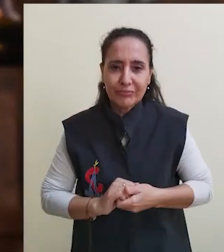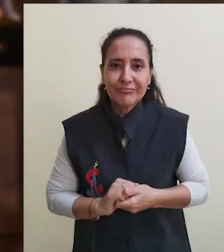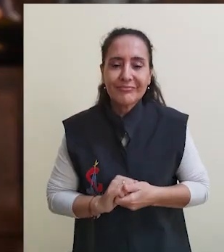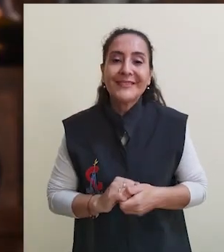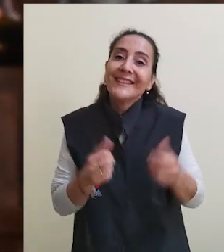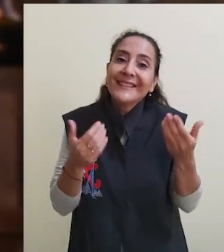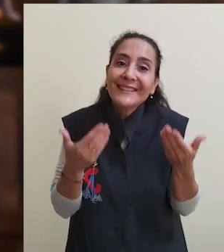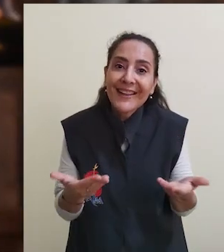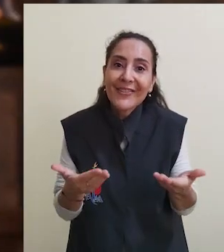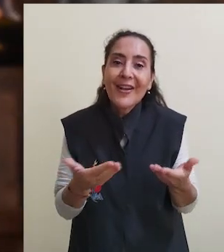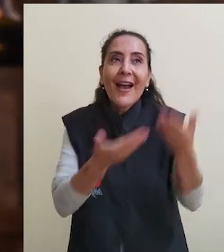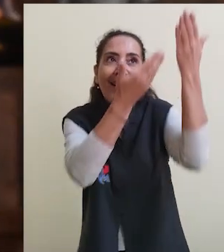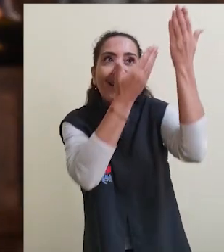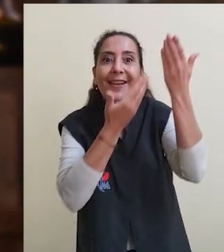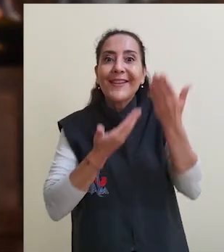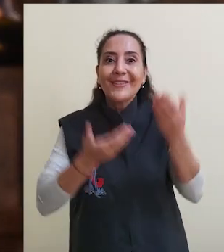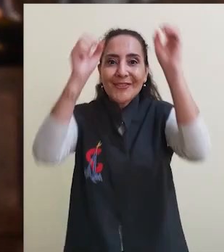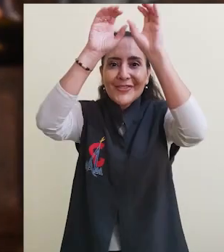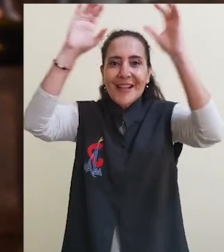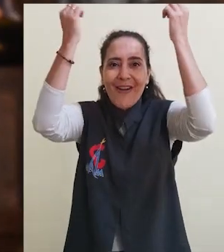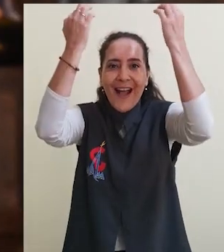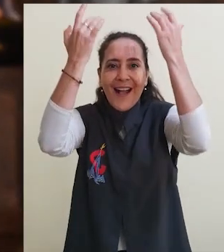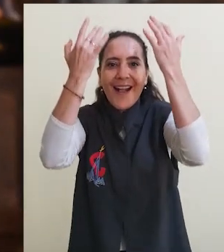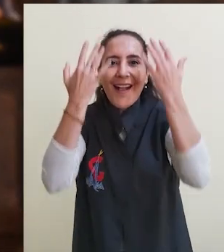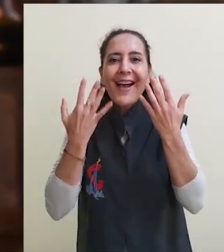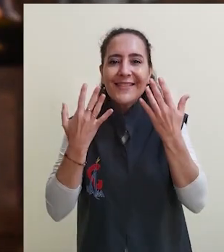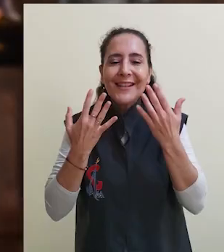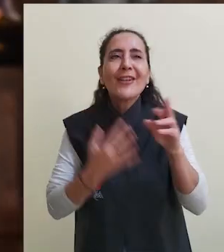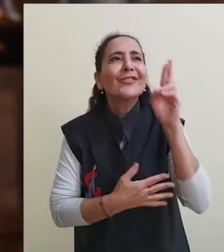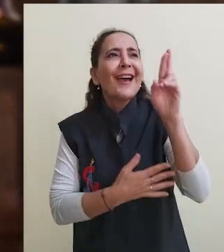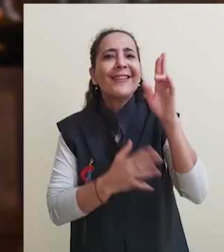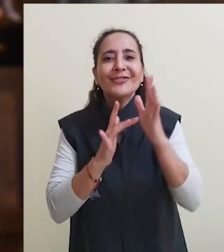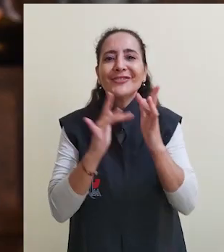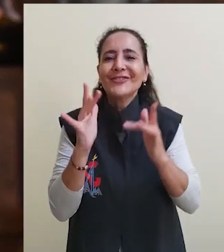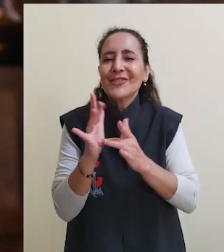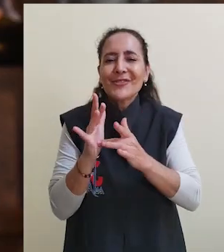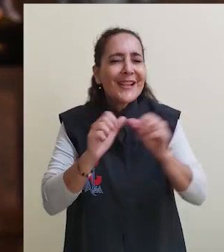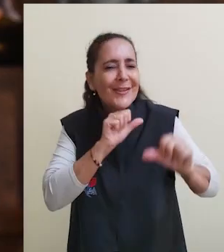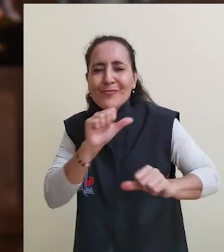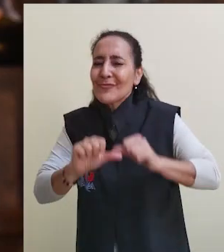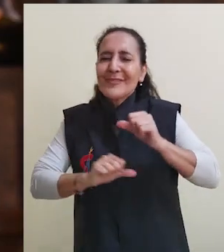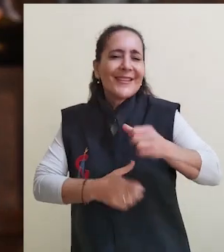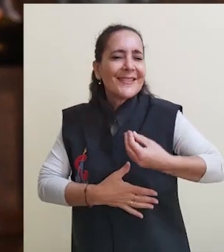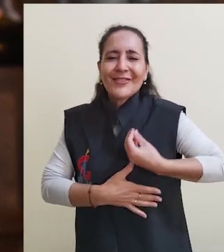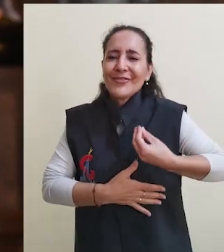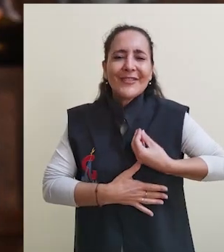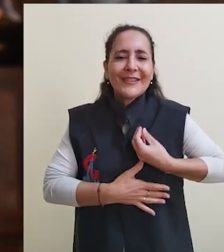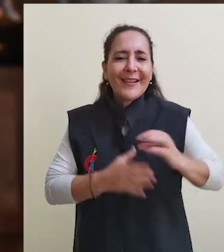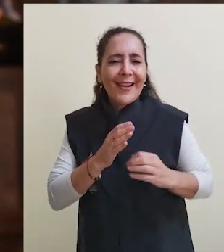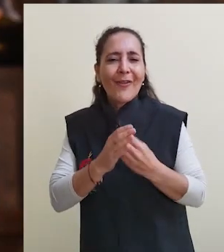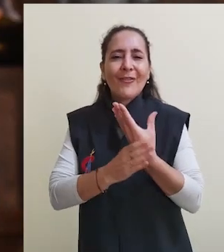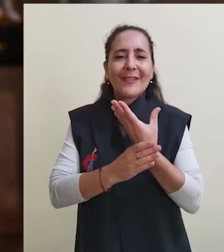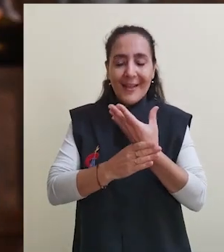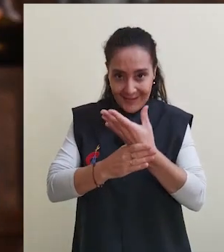celebra. Feito isso, recebido do céu, né, essa graça de saber quem é Jesus, essa mudança